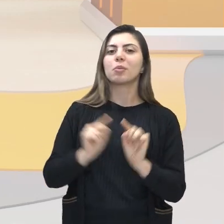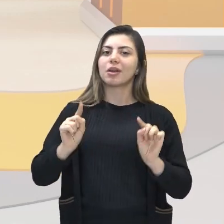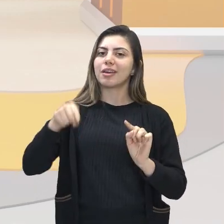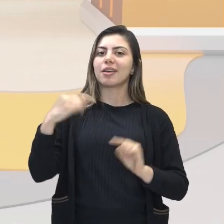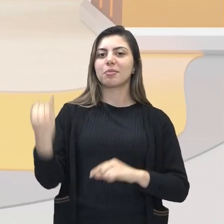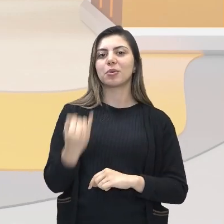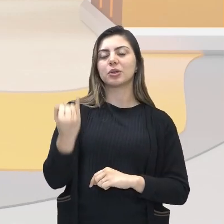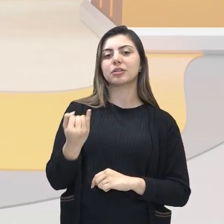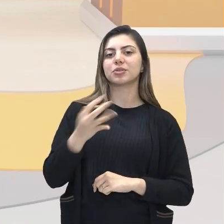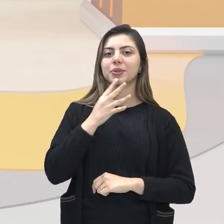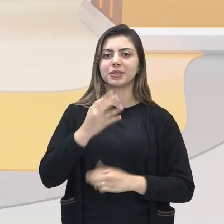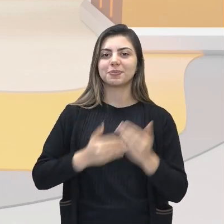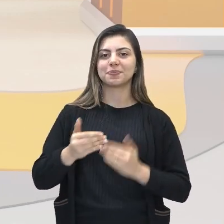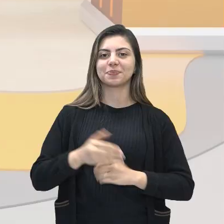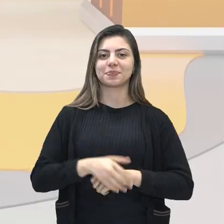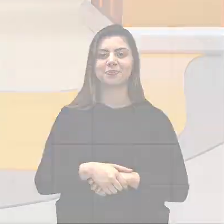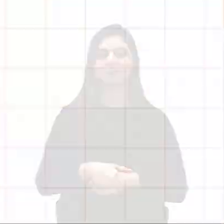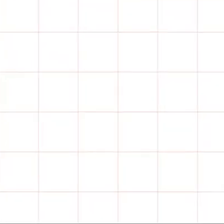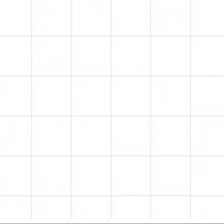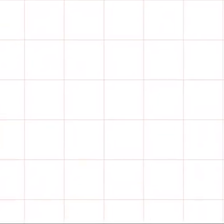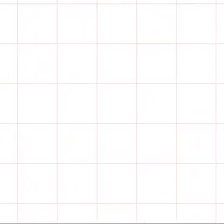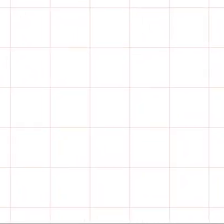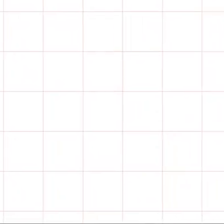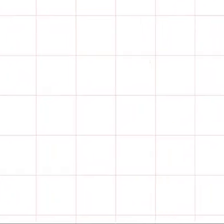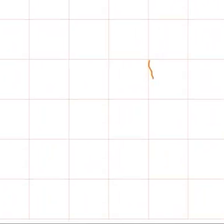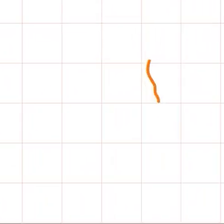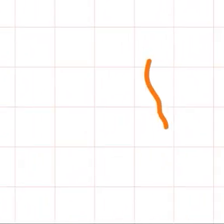também é importante a gente saber como funciona. Vamos lá.